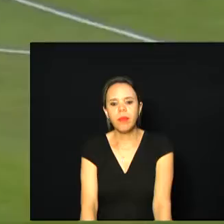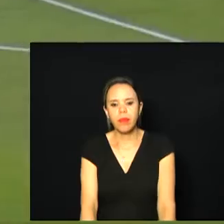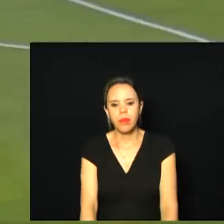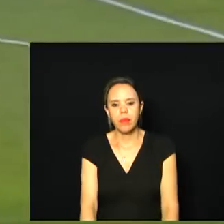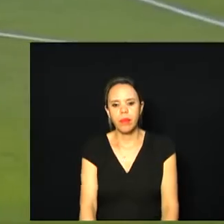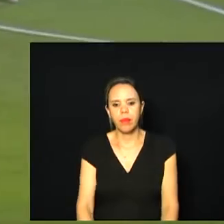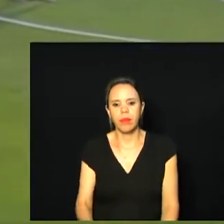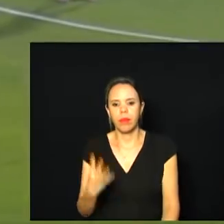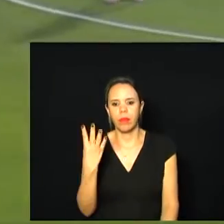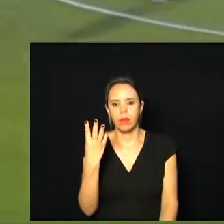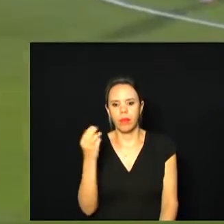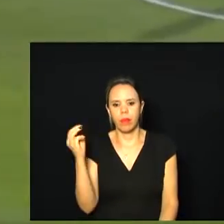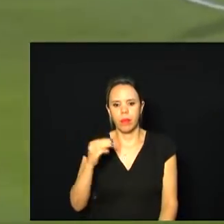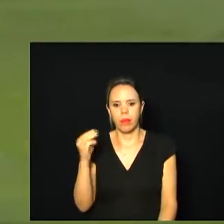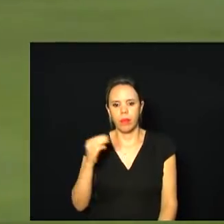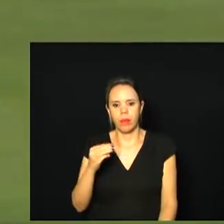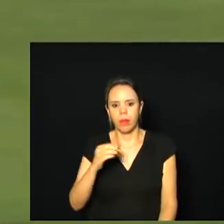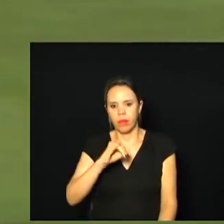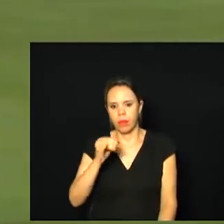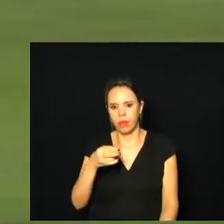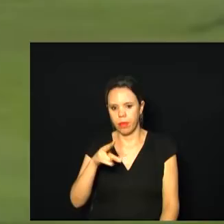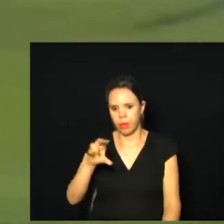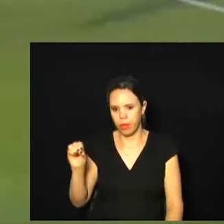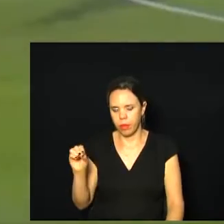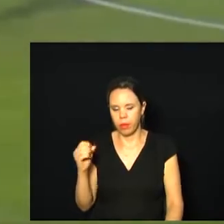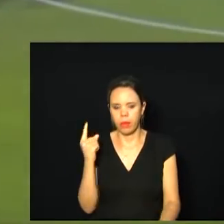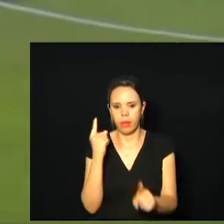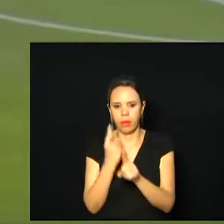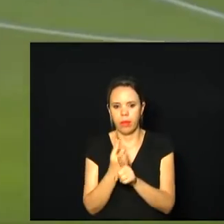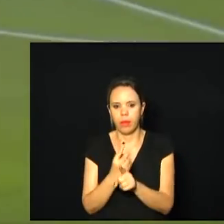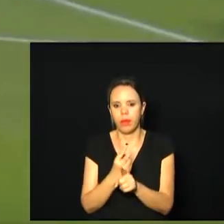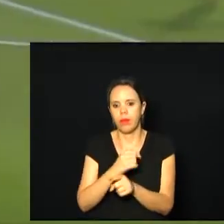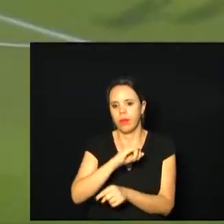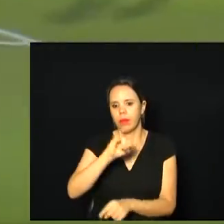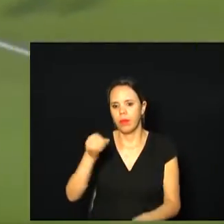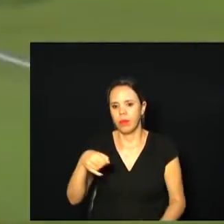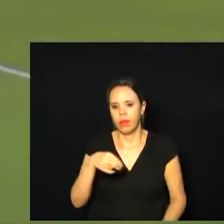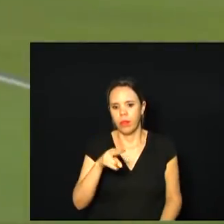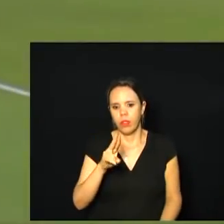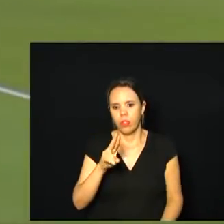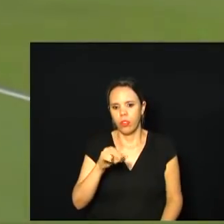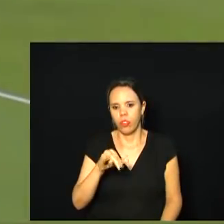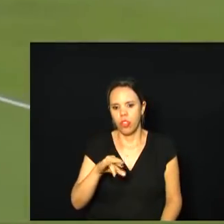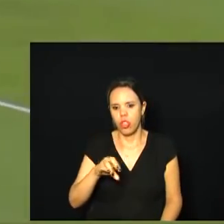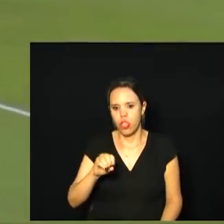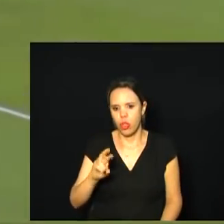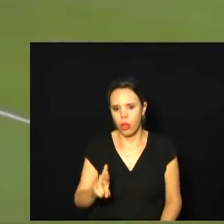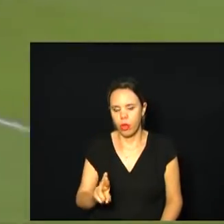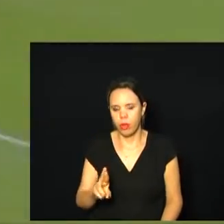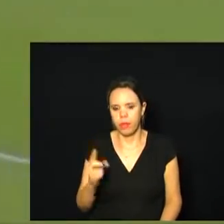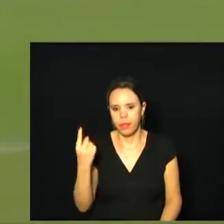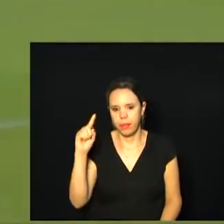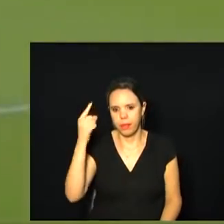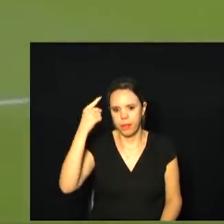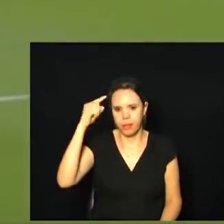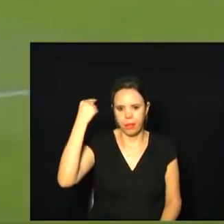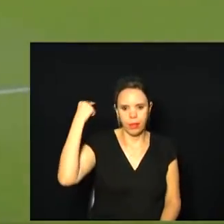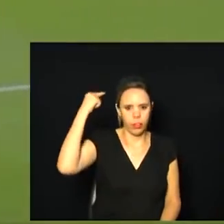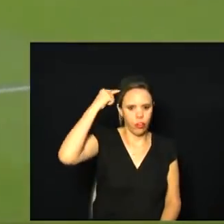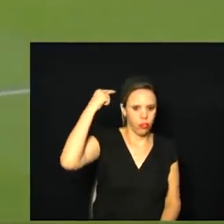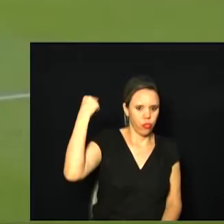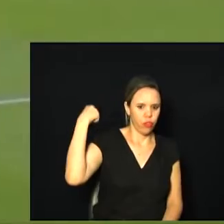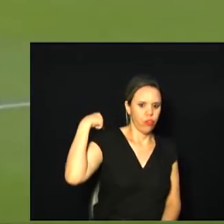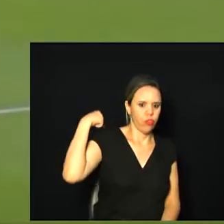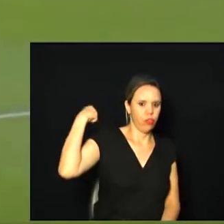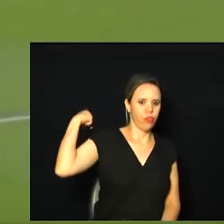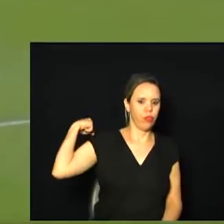Logo aos 4 minutos, Júlio César encontrou Júnior Todinho na área, que recebeu no alto e de costas e